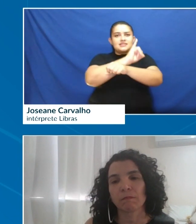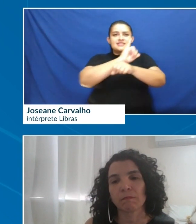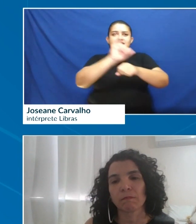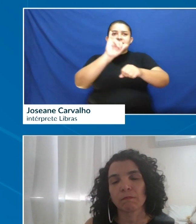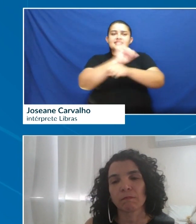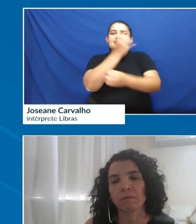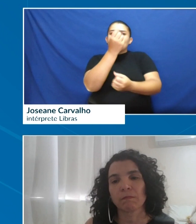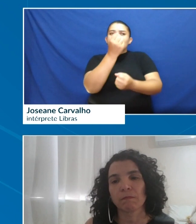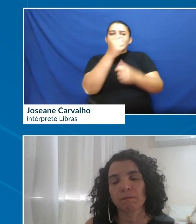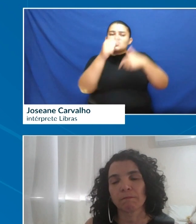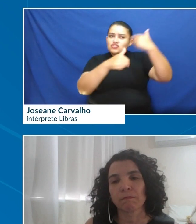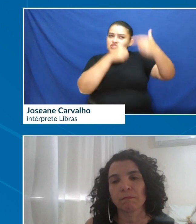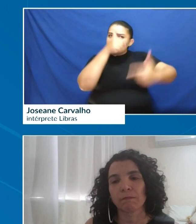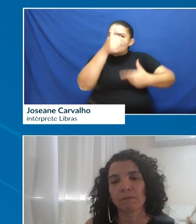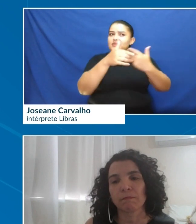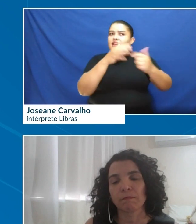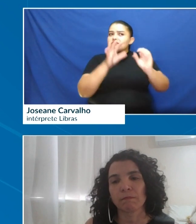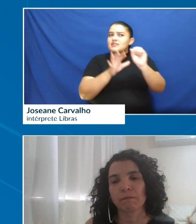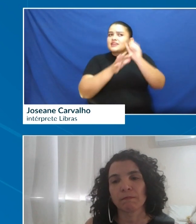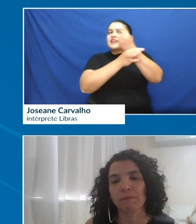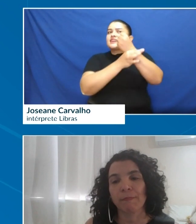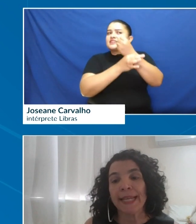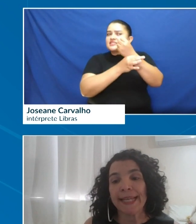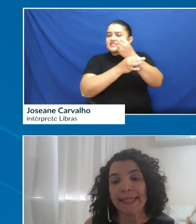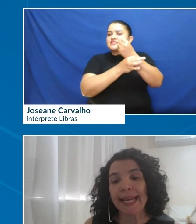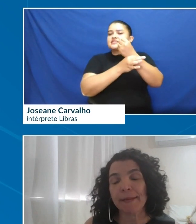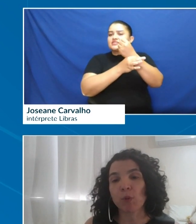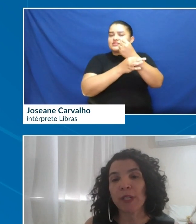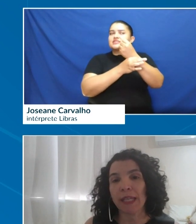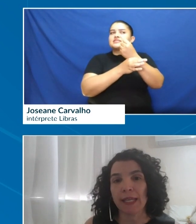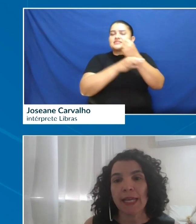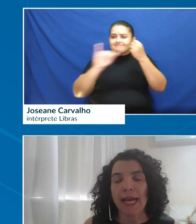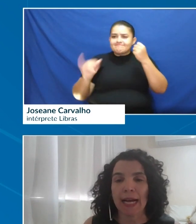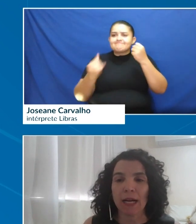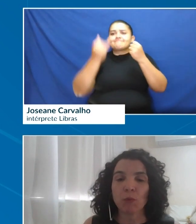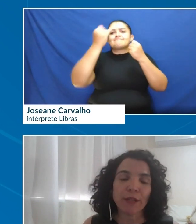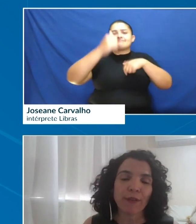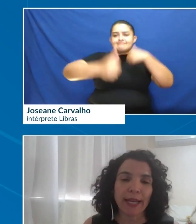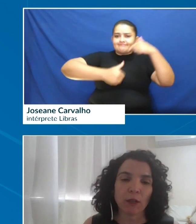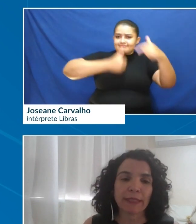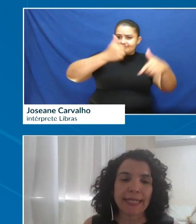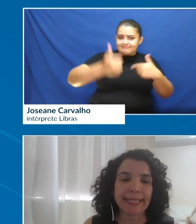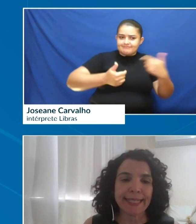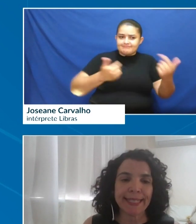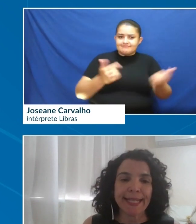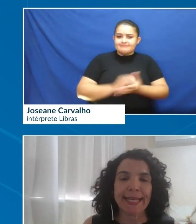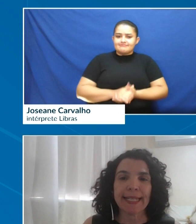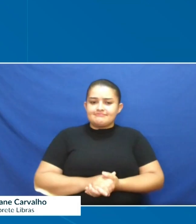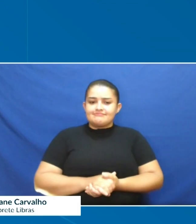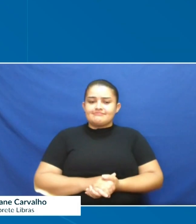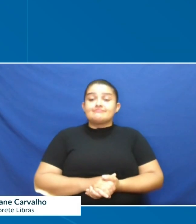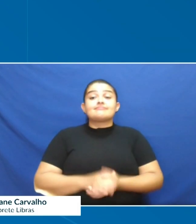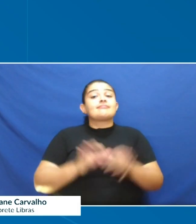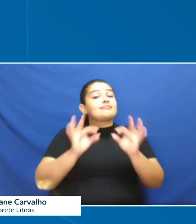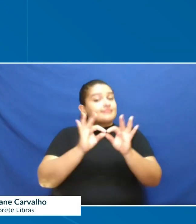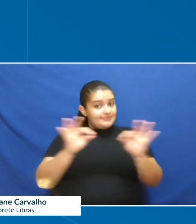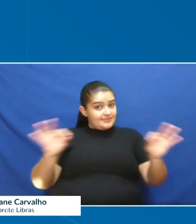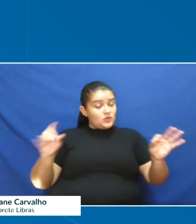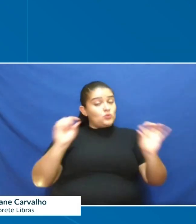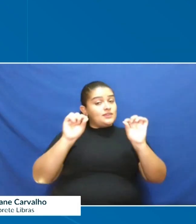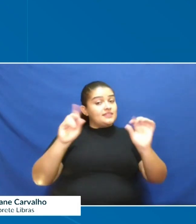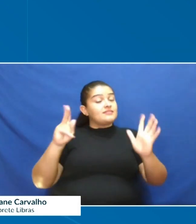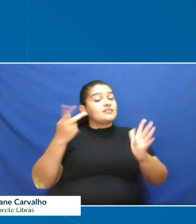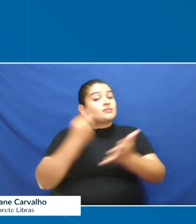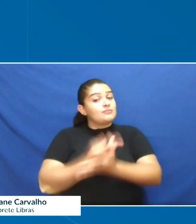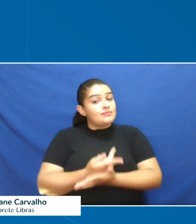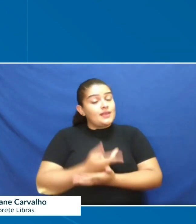para garantir essa segurança para o trabalhador. Tem, por quê? O que vai acontecer? O engenheiro de produção,